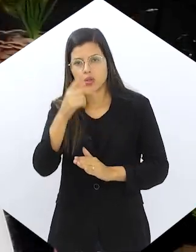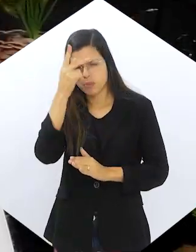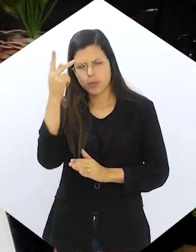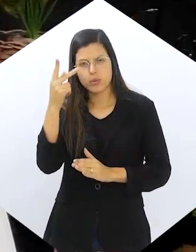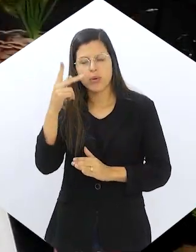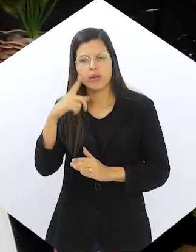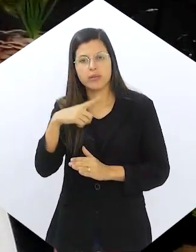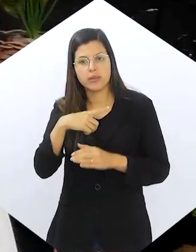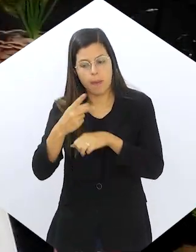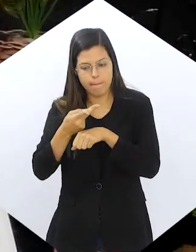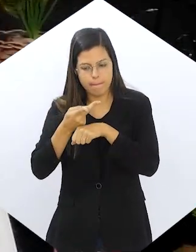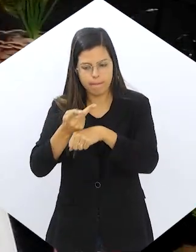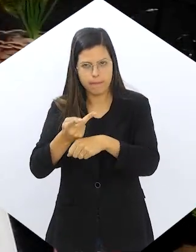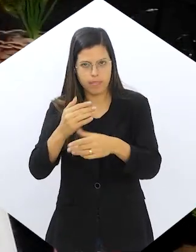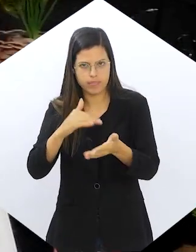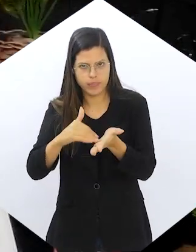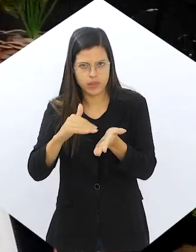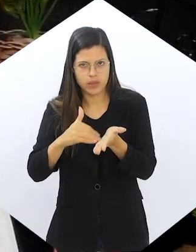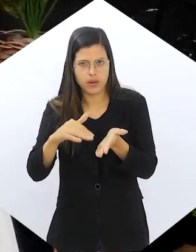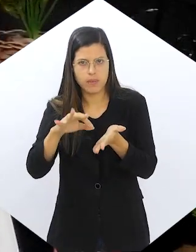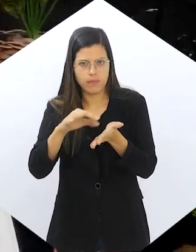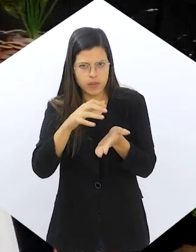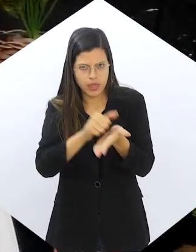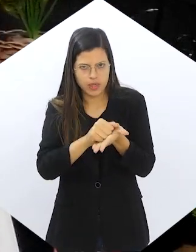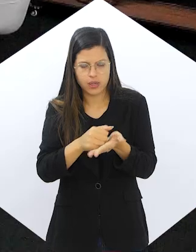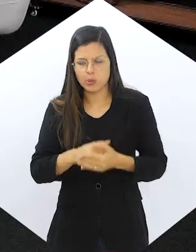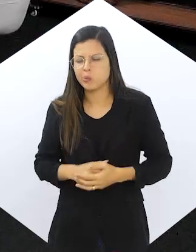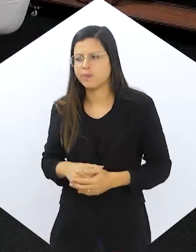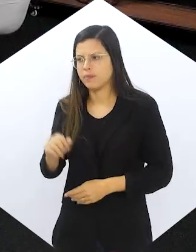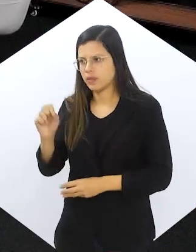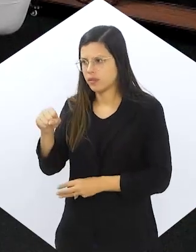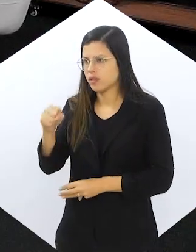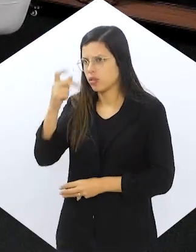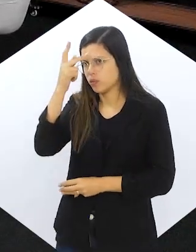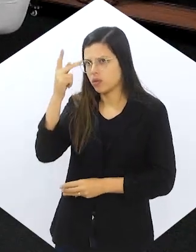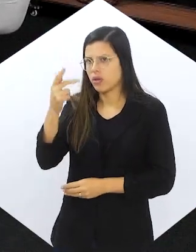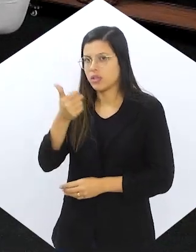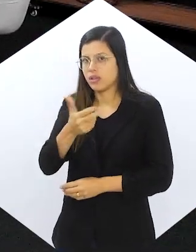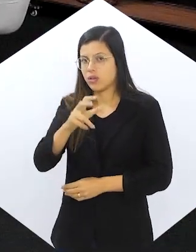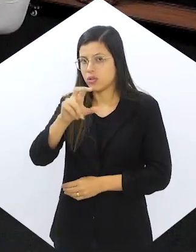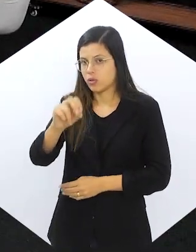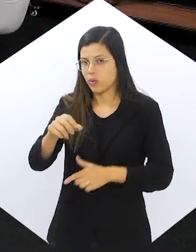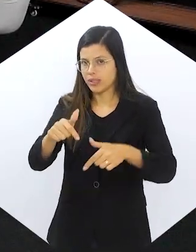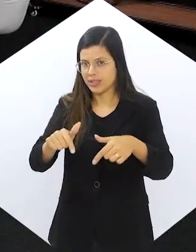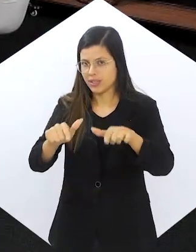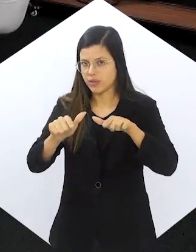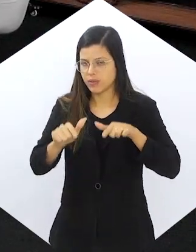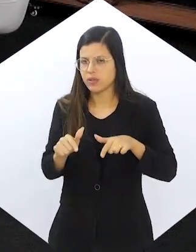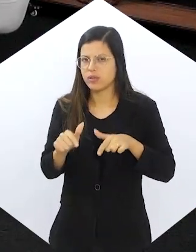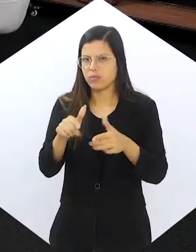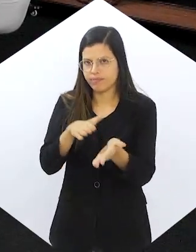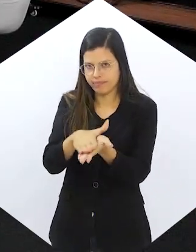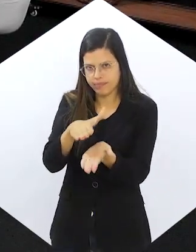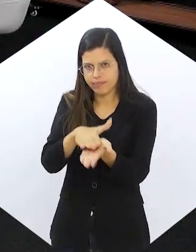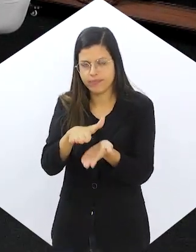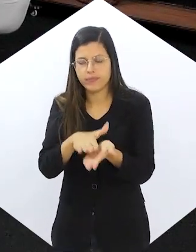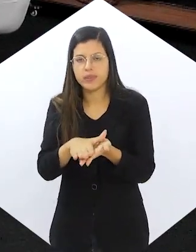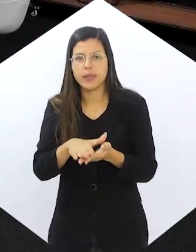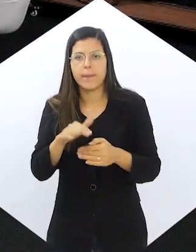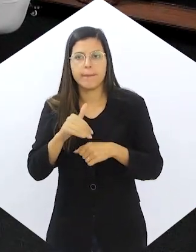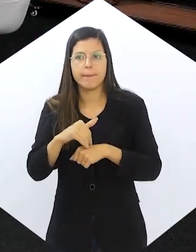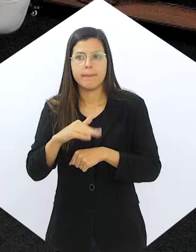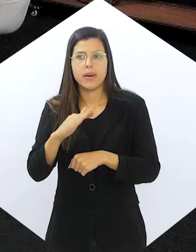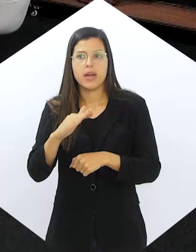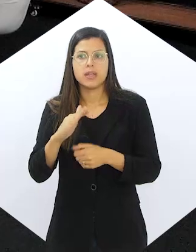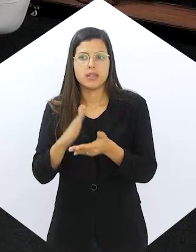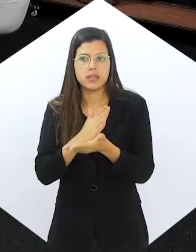têm procurado mais a secretaria para fazer esse cadastro? Sim, as pessoas procuram. Hoje a gente já tem 150 certificados emitidos e já